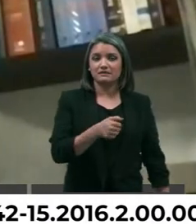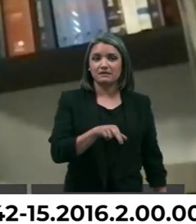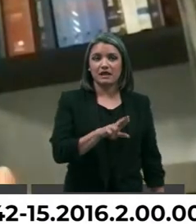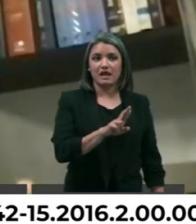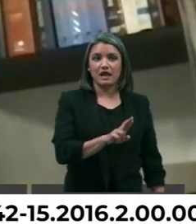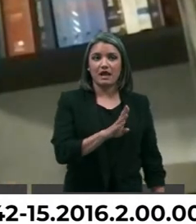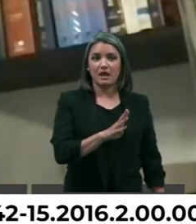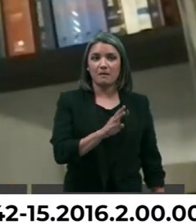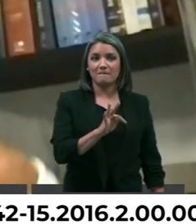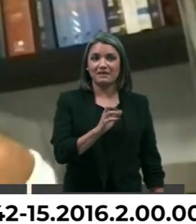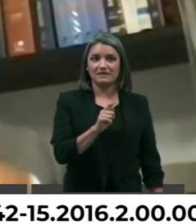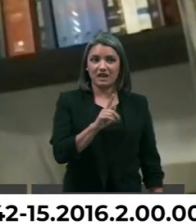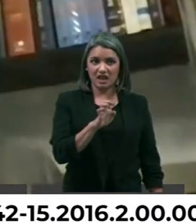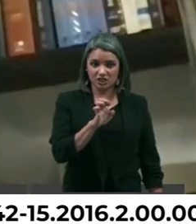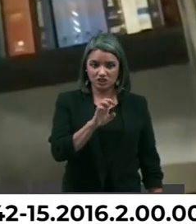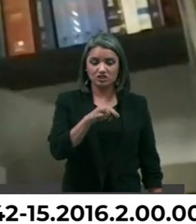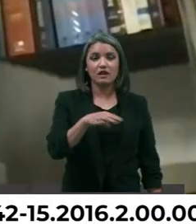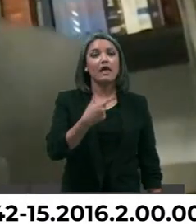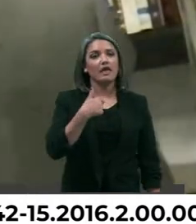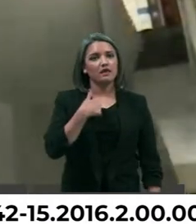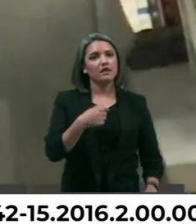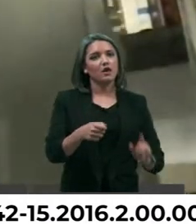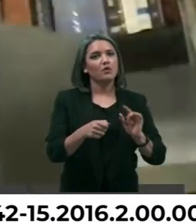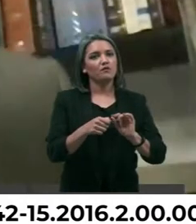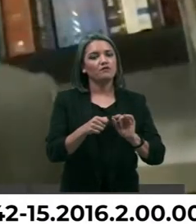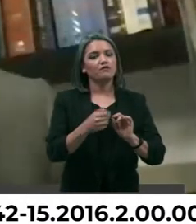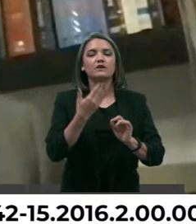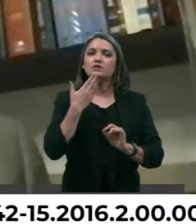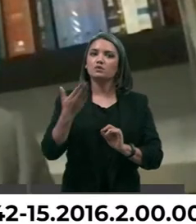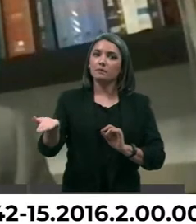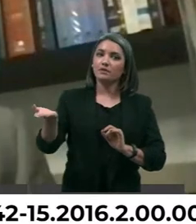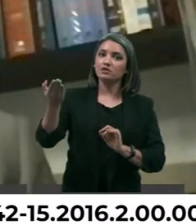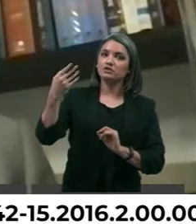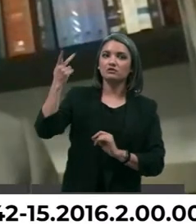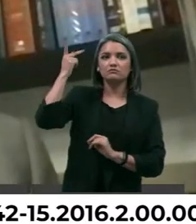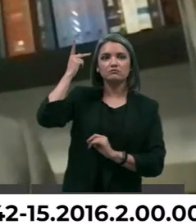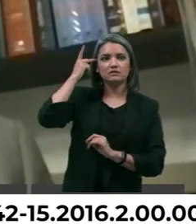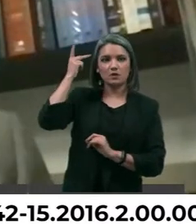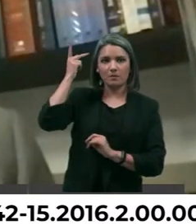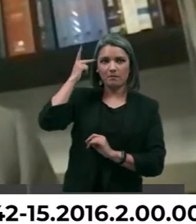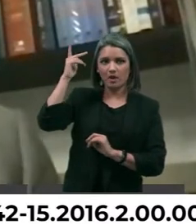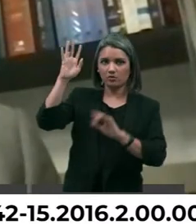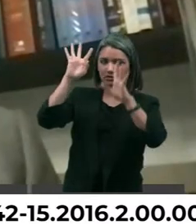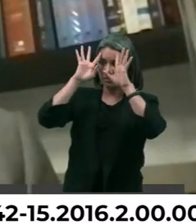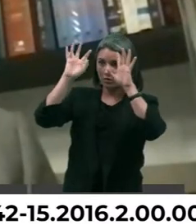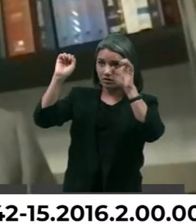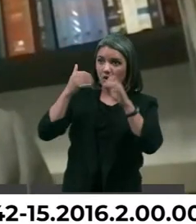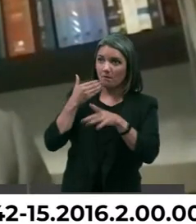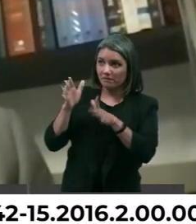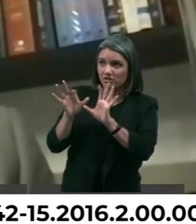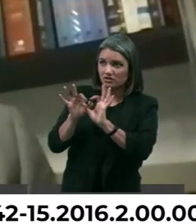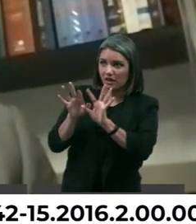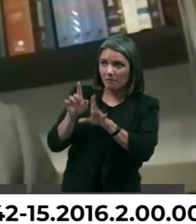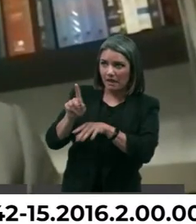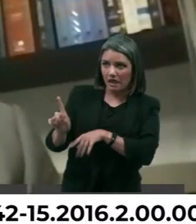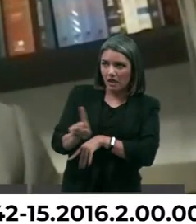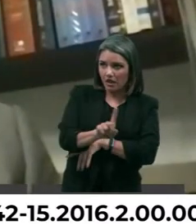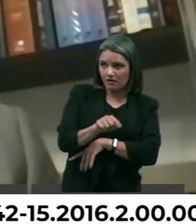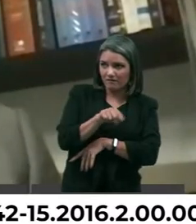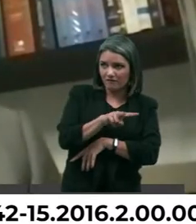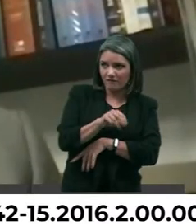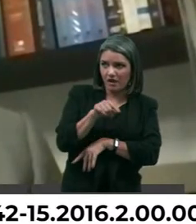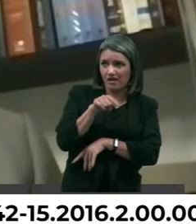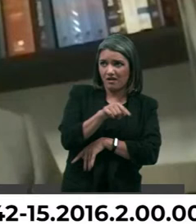aí, esta advogada aqui fez uma petição ao Tribunal de São Paulo pedindo para que liberasse